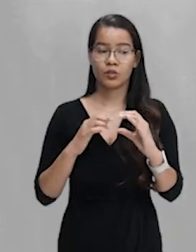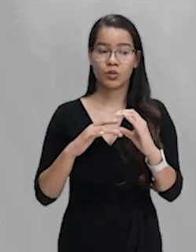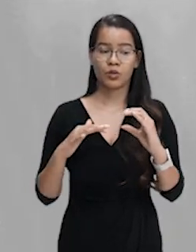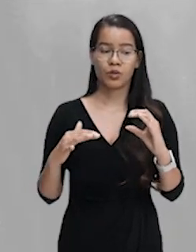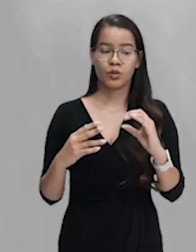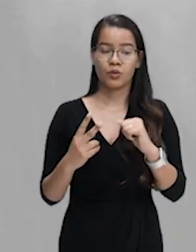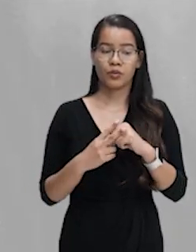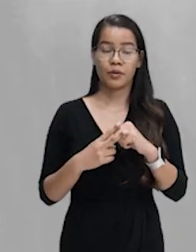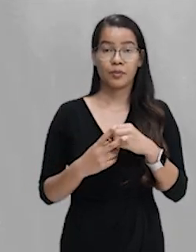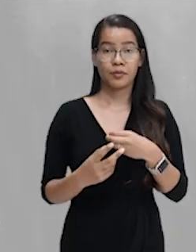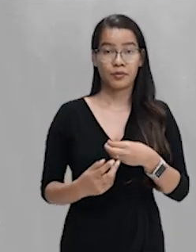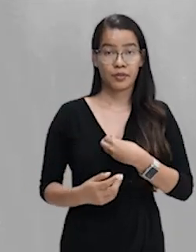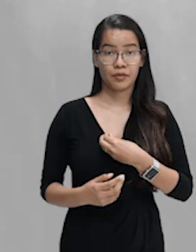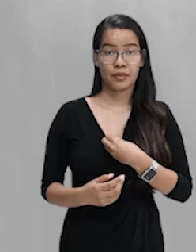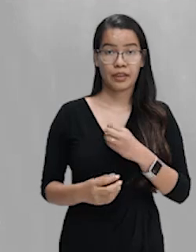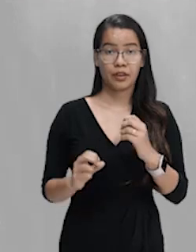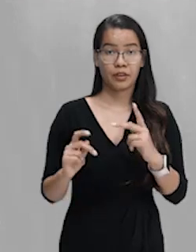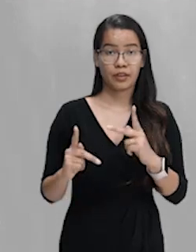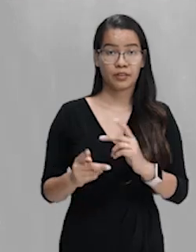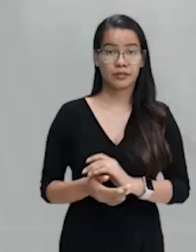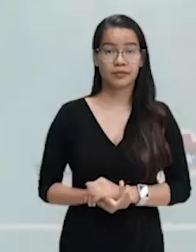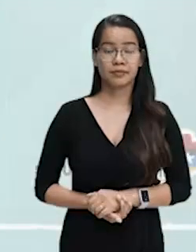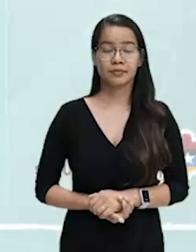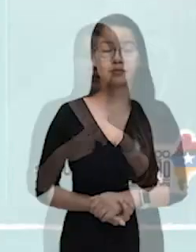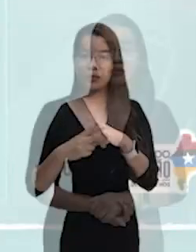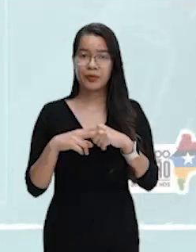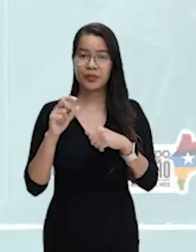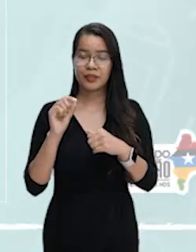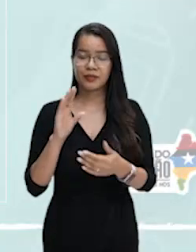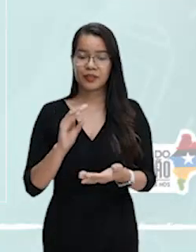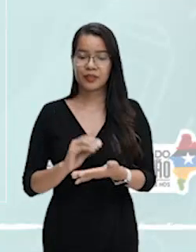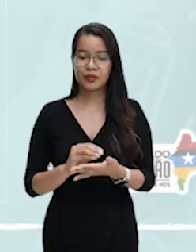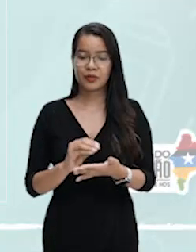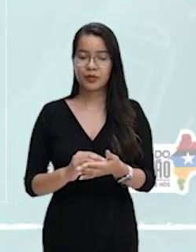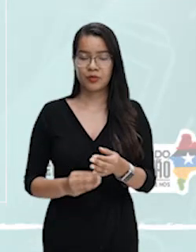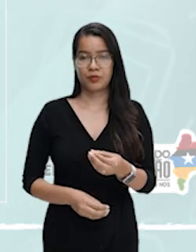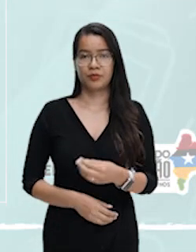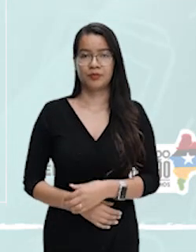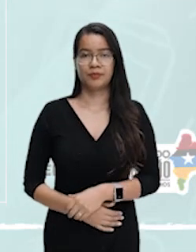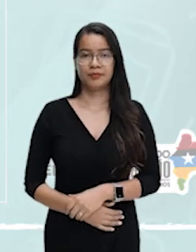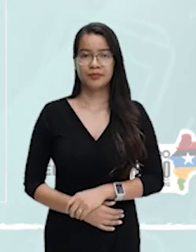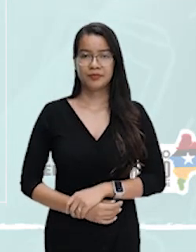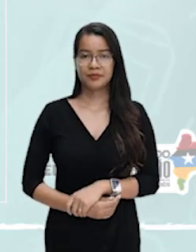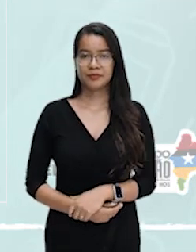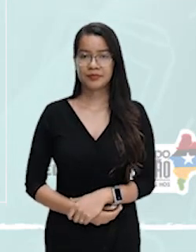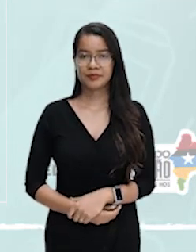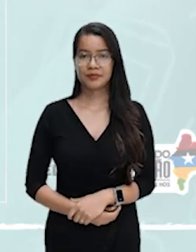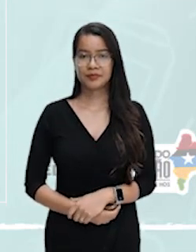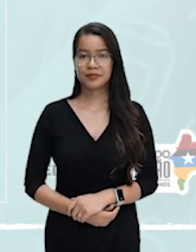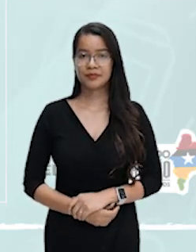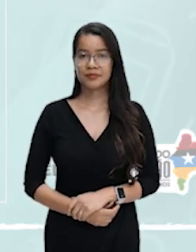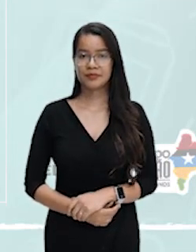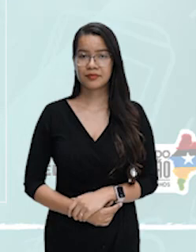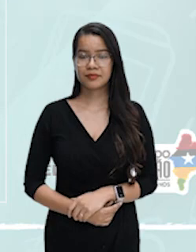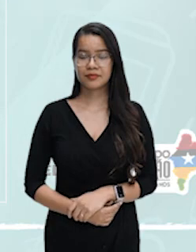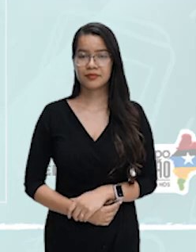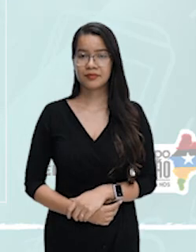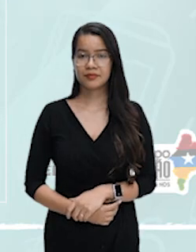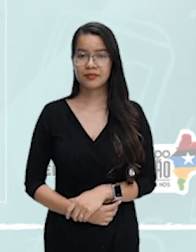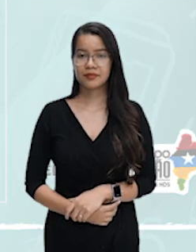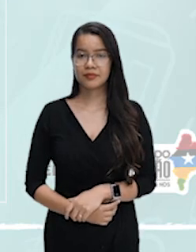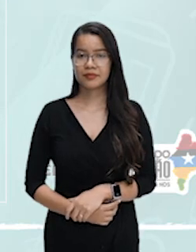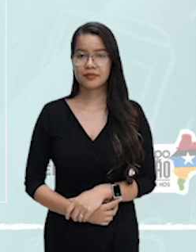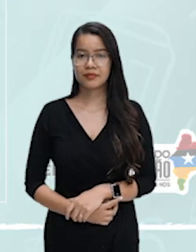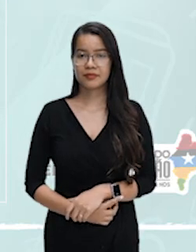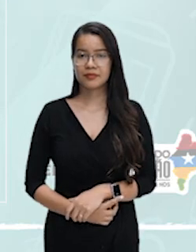verbo viver, viver, tá? Então, yo había vivido, tú habías vivido,